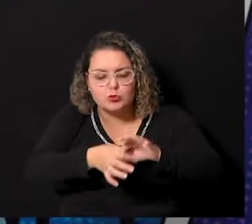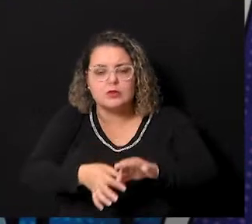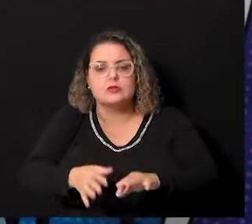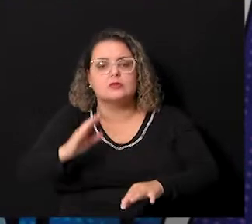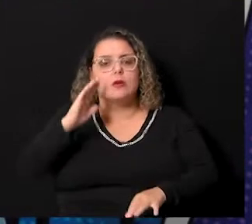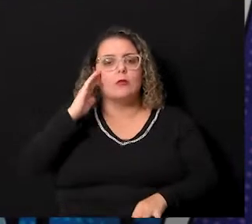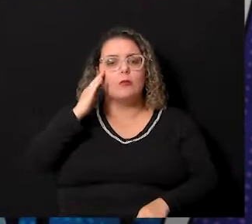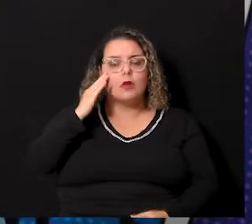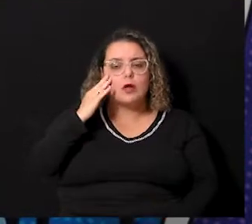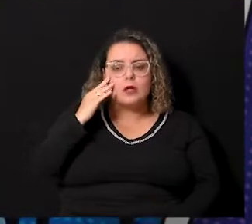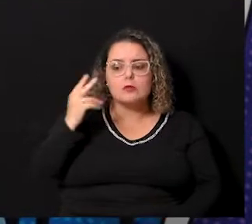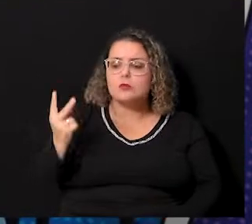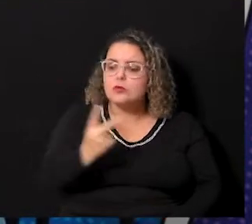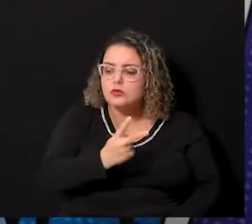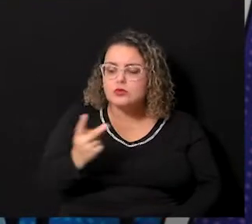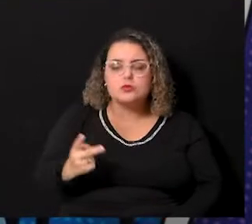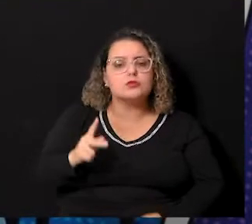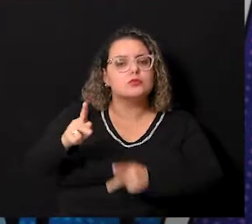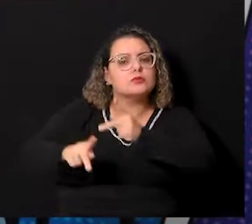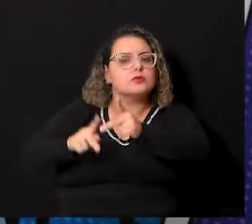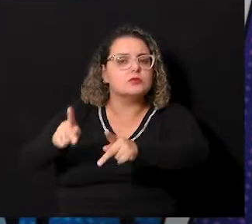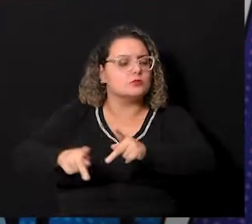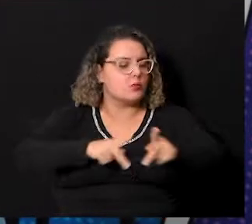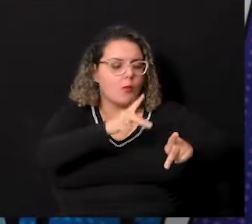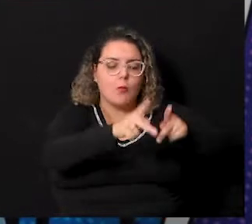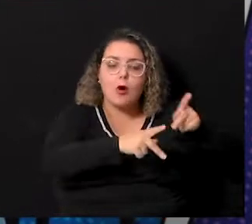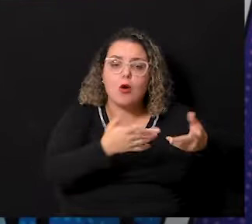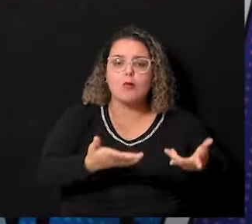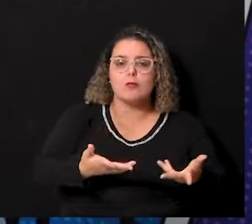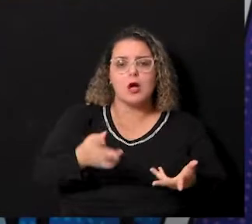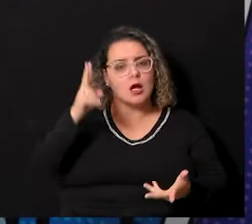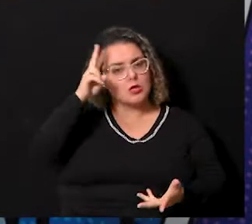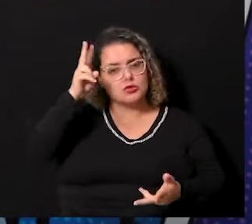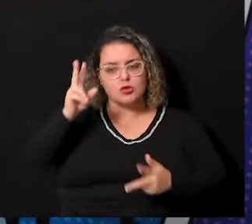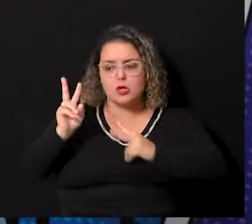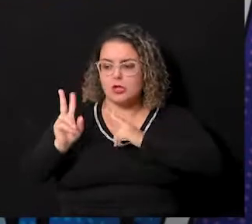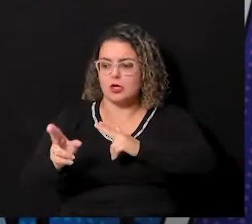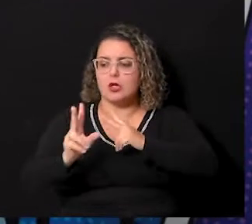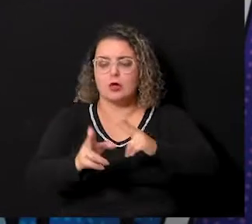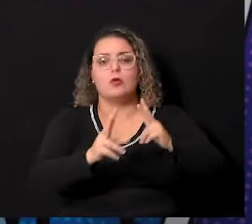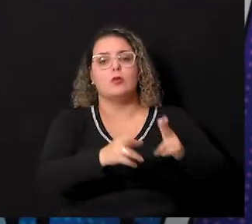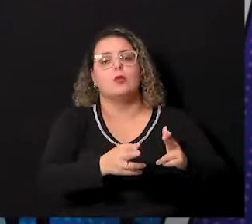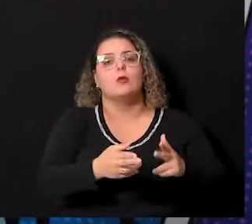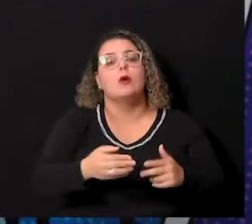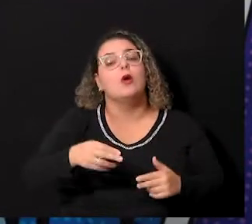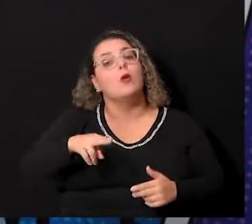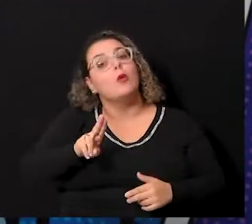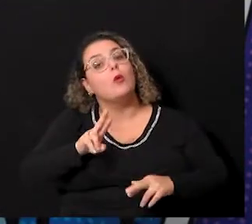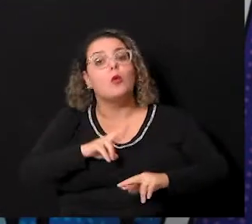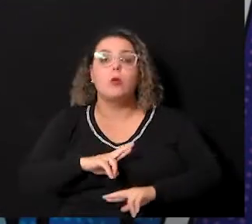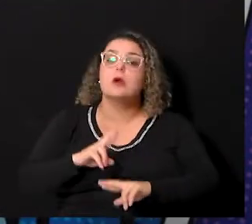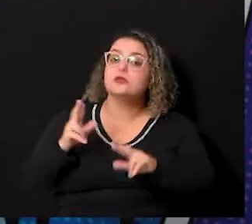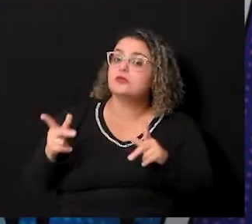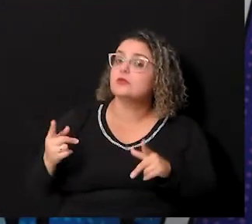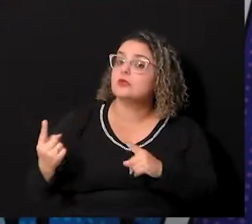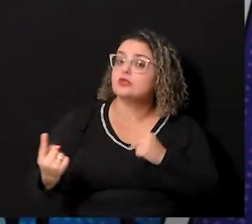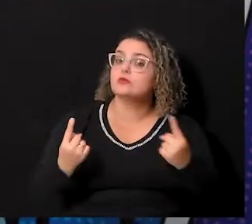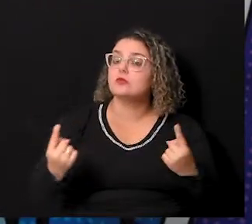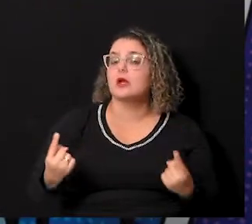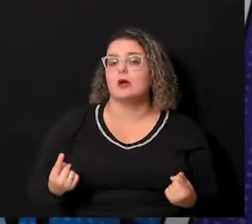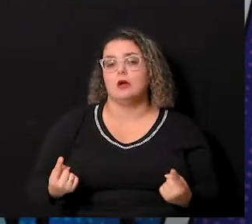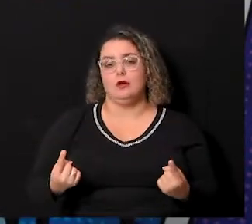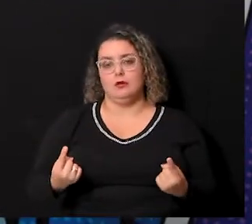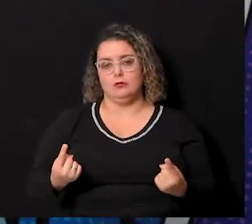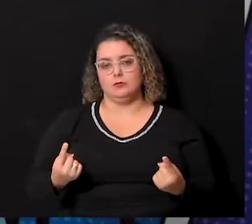para dar sentido, né, para os dois públicos, né? A história continua a mesma ou você ainda dá uma pitada diferente para